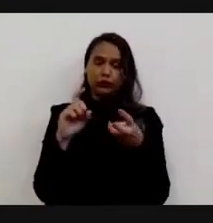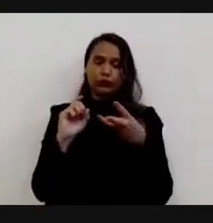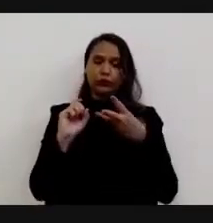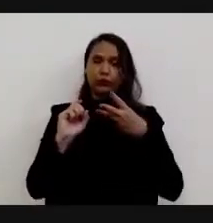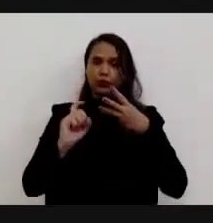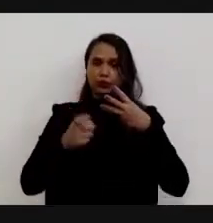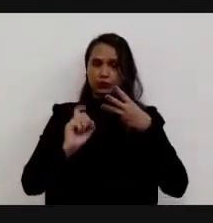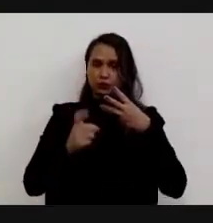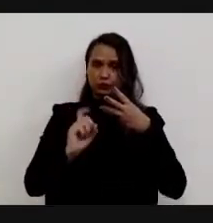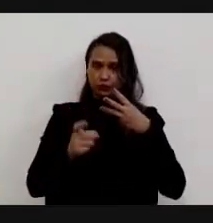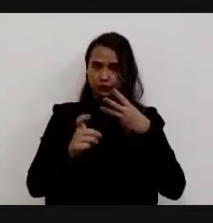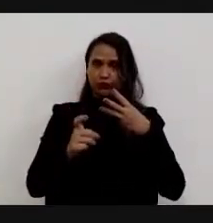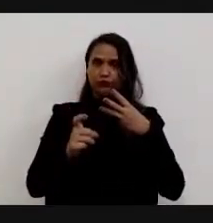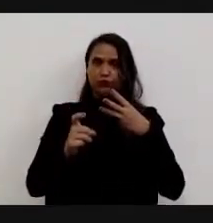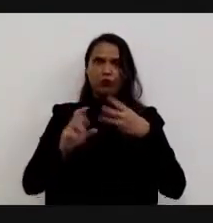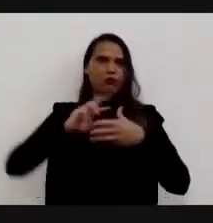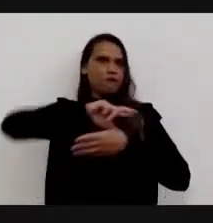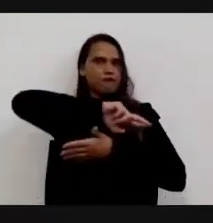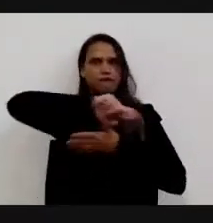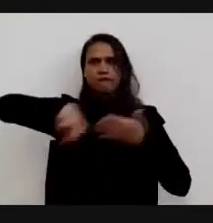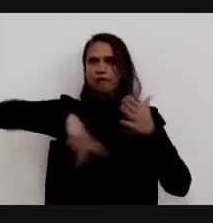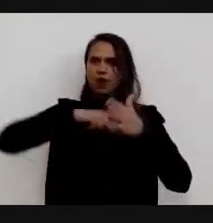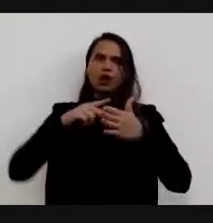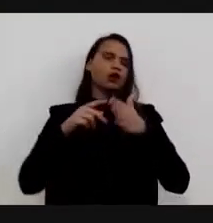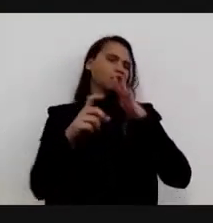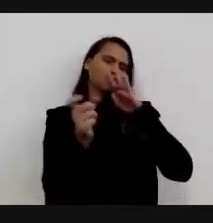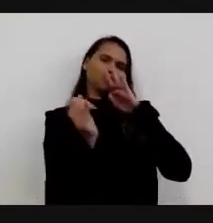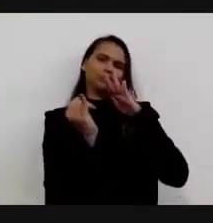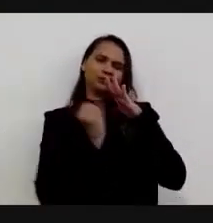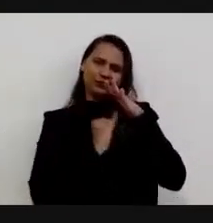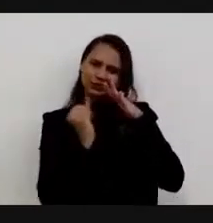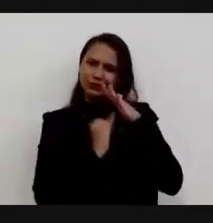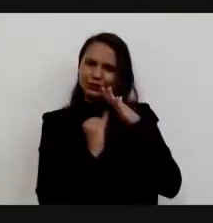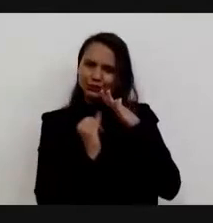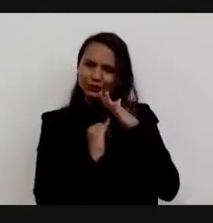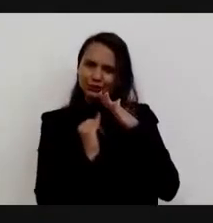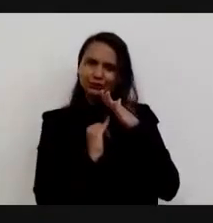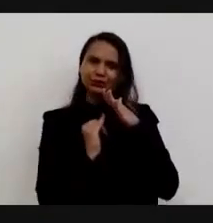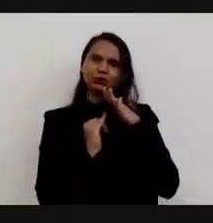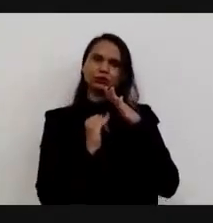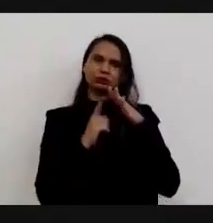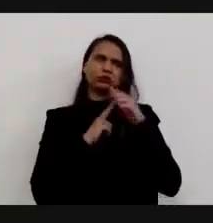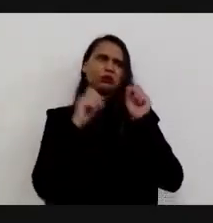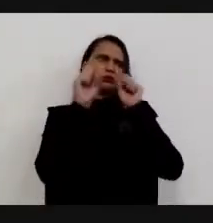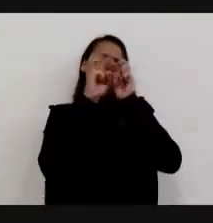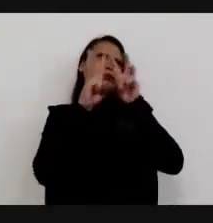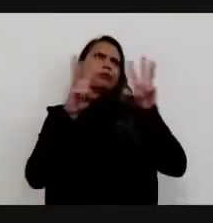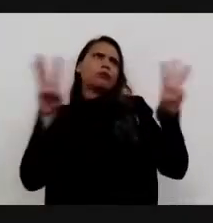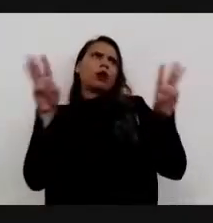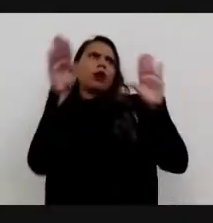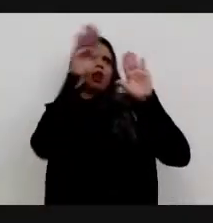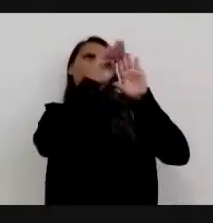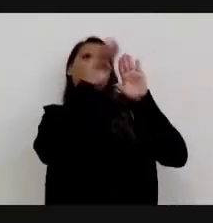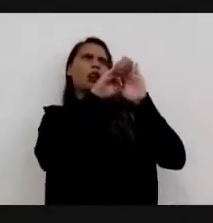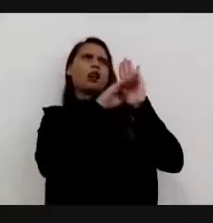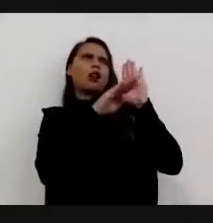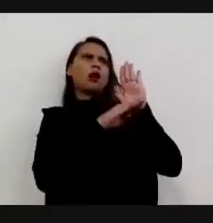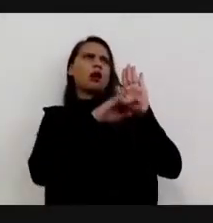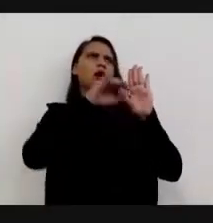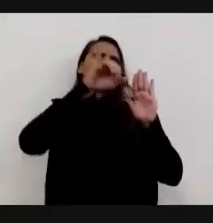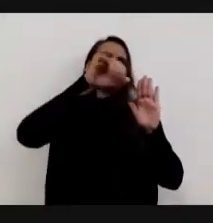a interlocução de várias instituições. Isso vai estar na nossa parte escrita lá, citando todas, né? Mas